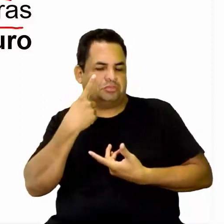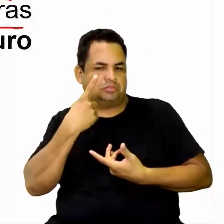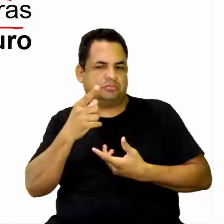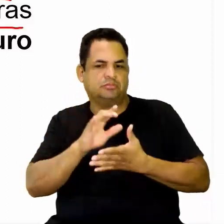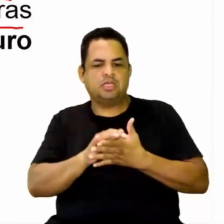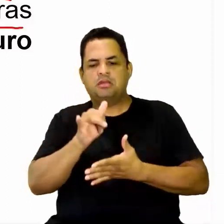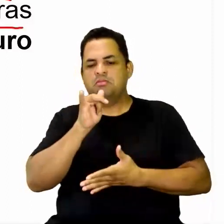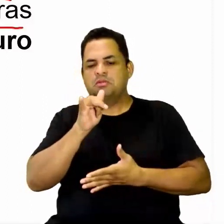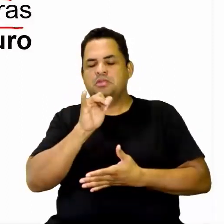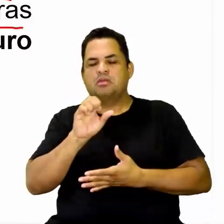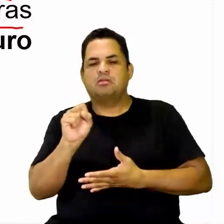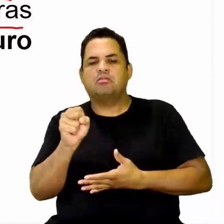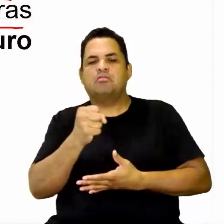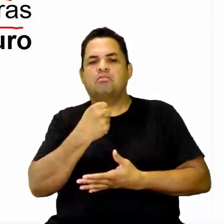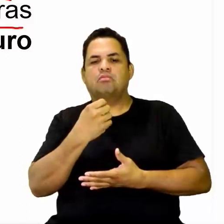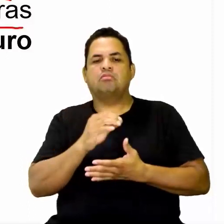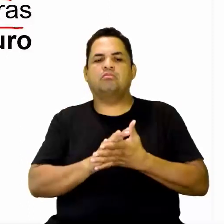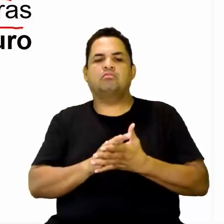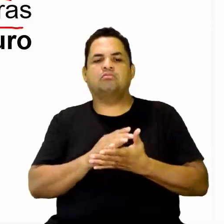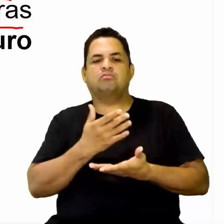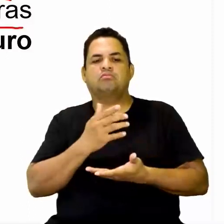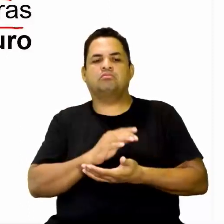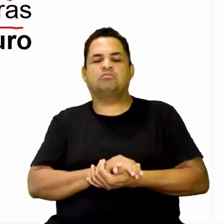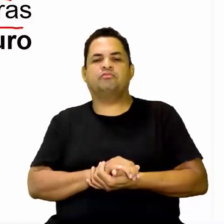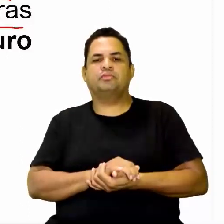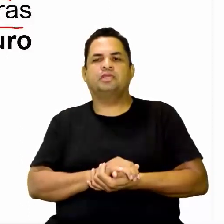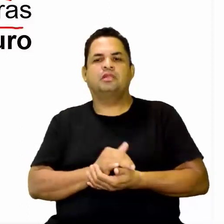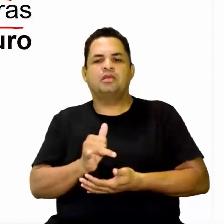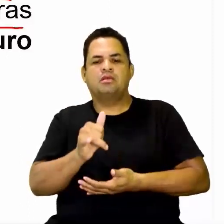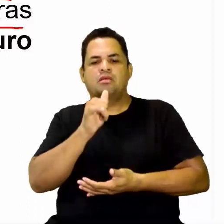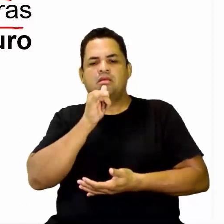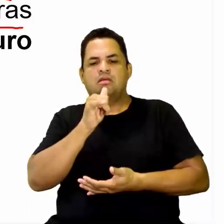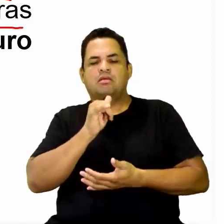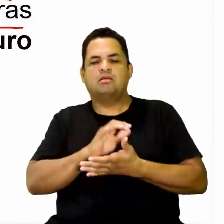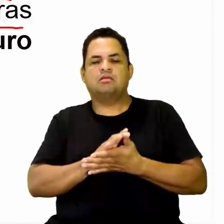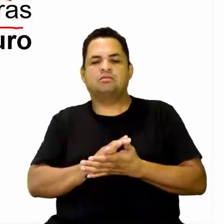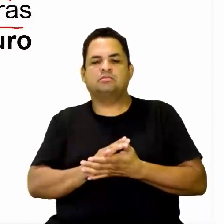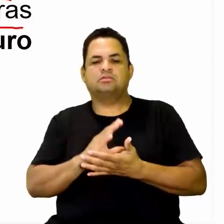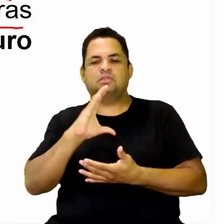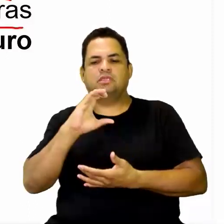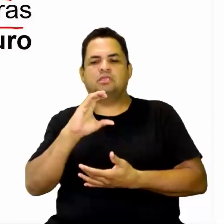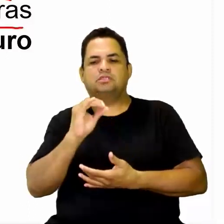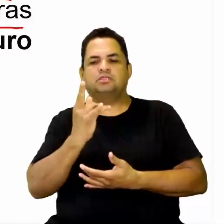alcoólica, né? Digamos, aguardente de cana, né? A conhecida cachaça.